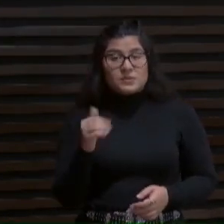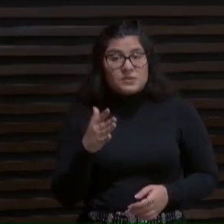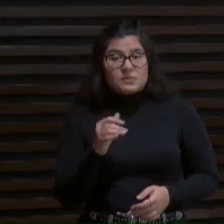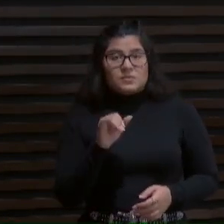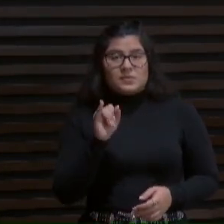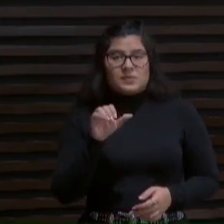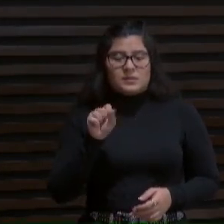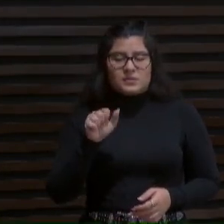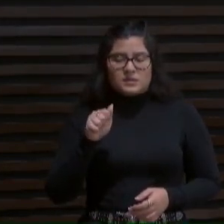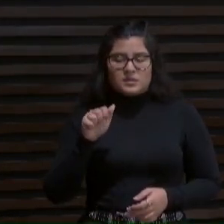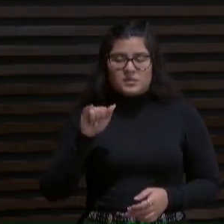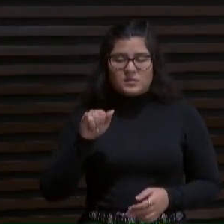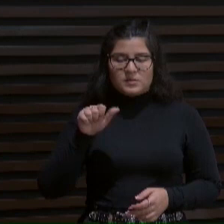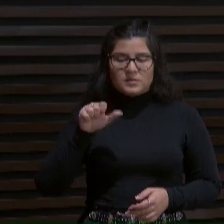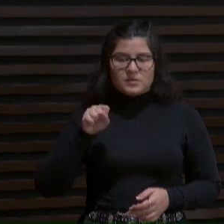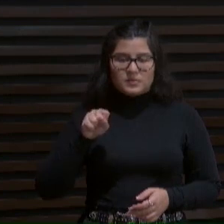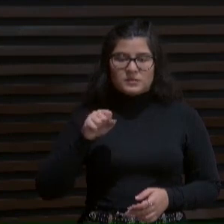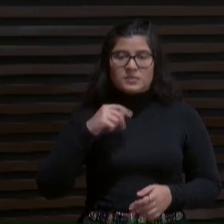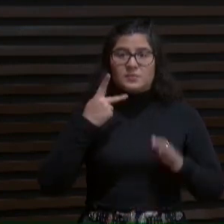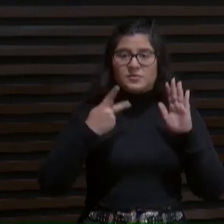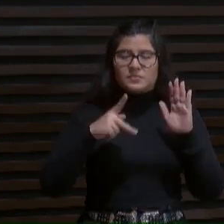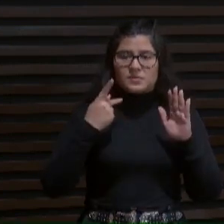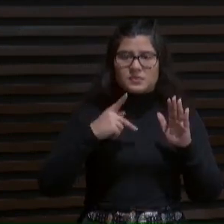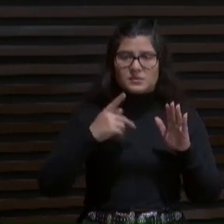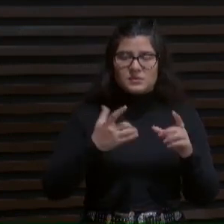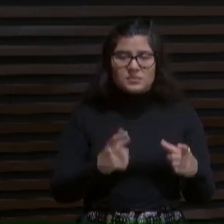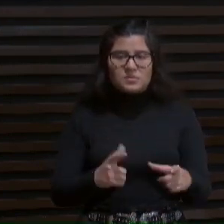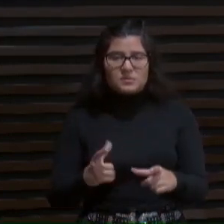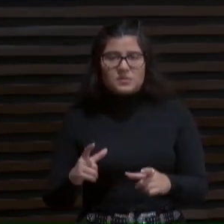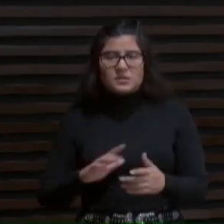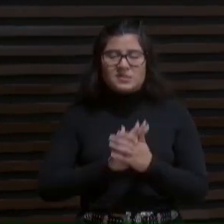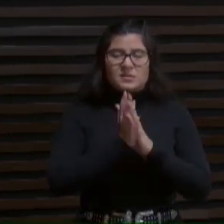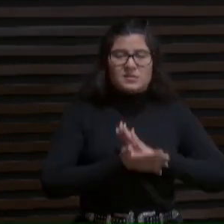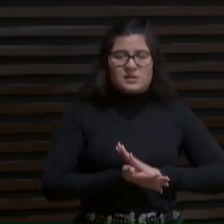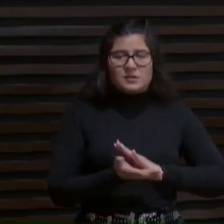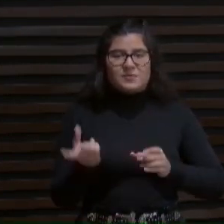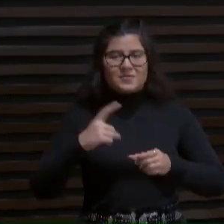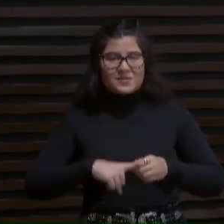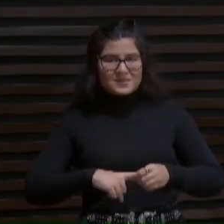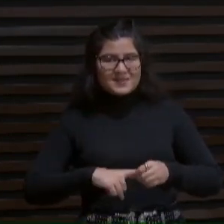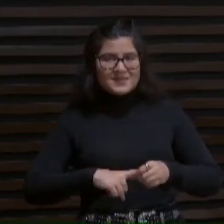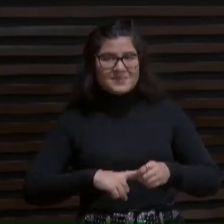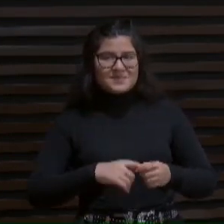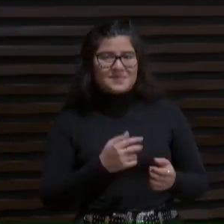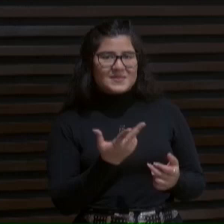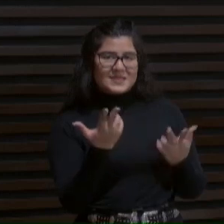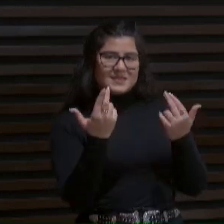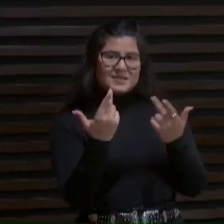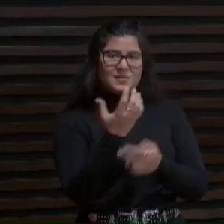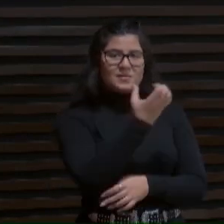antevê, prevê e profetiza sobre que aquele lugar que estaria devastado voltaria a ser como o jardim do